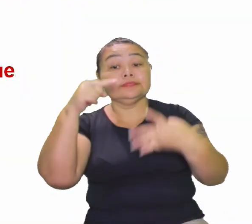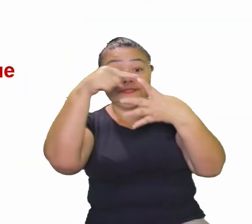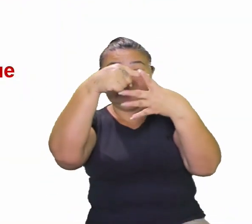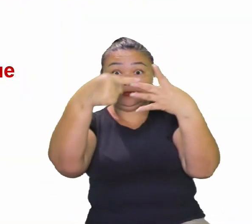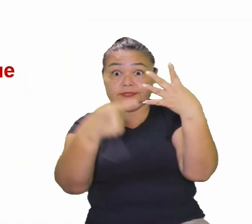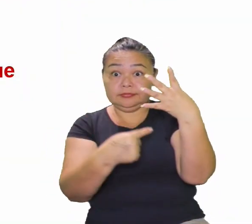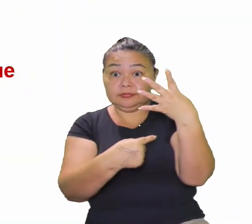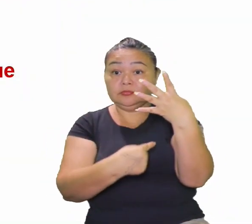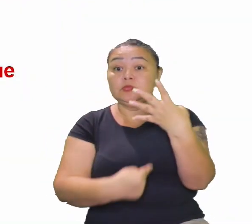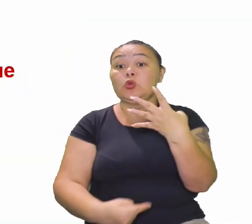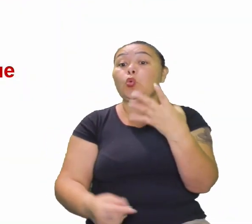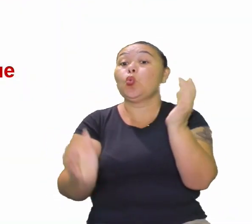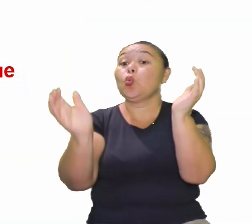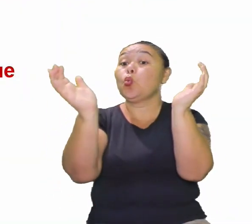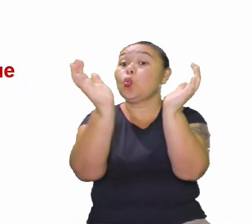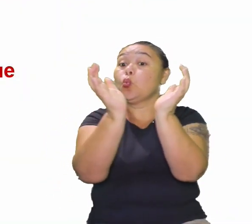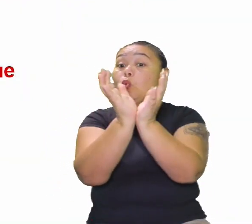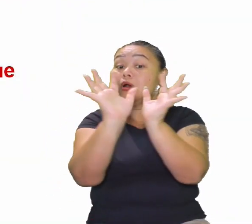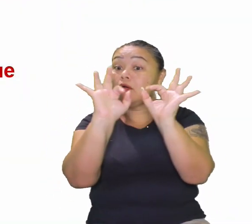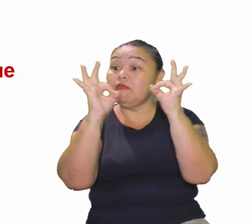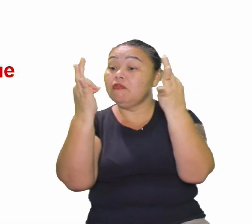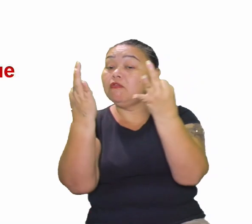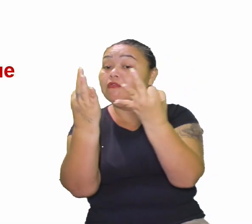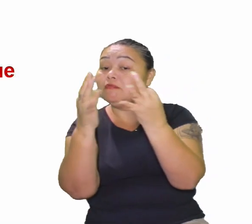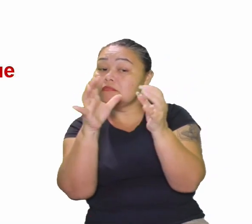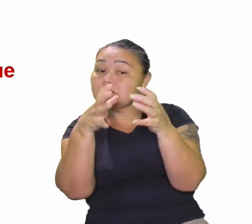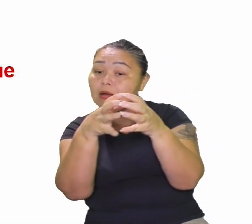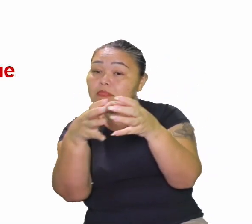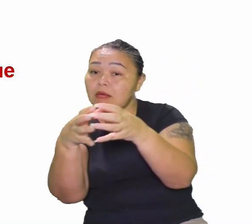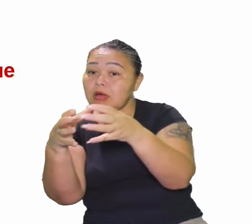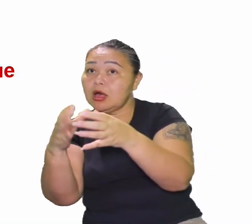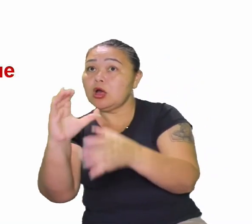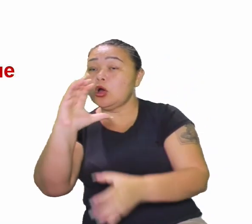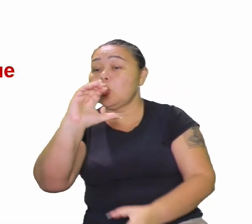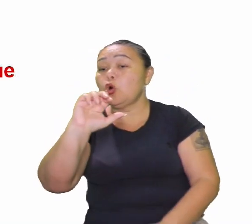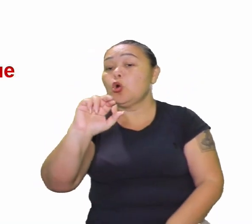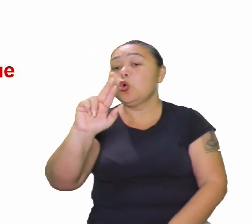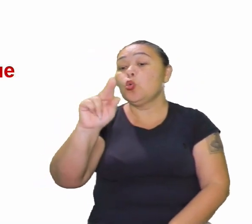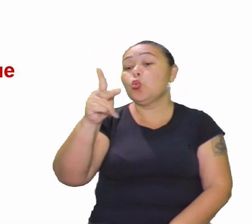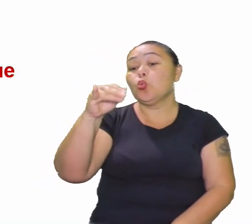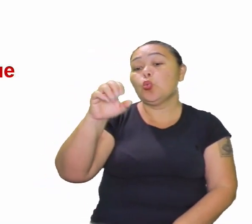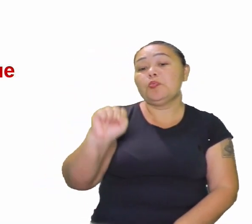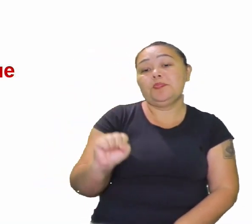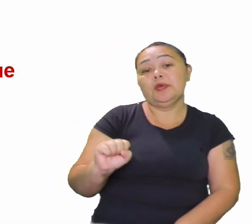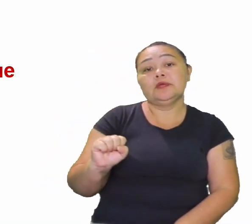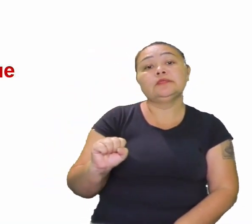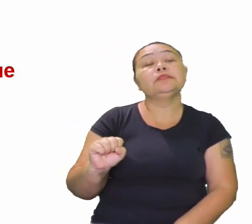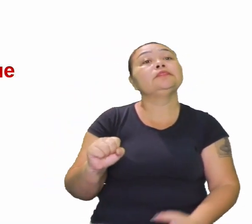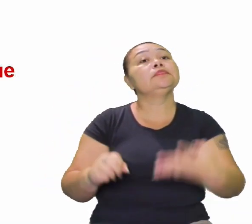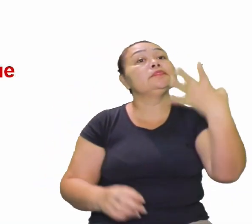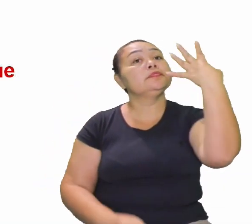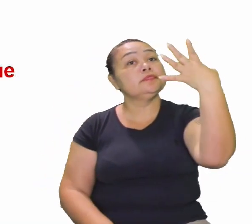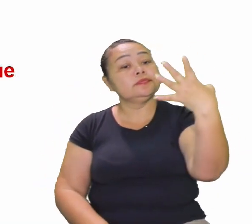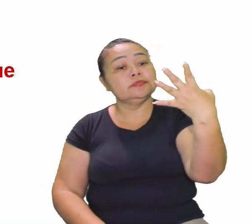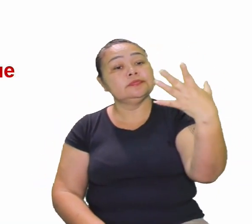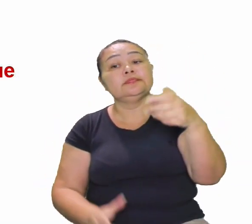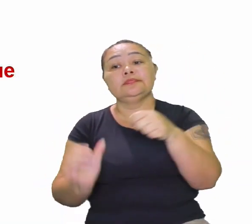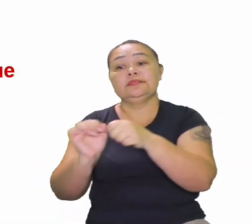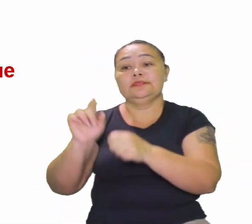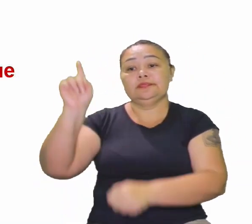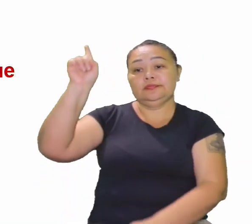de cupins. E agora, em relação aos cupins que nós enfatizamos lá na nossa aula. Existem essas 4 famílias: